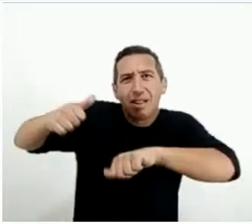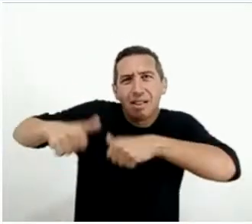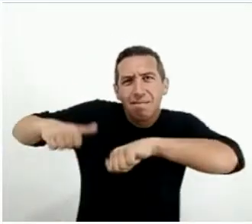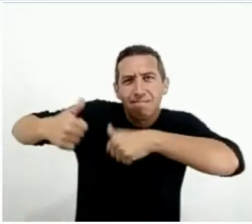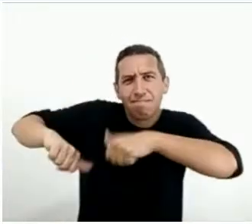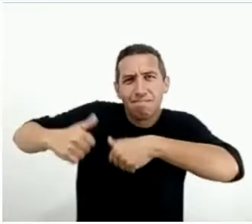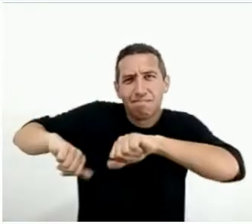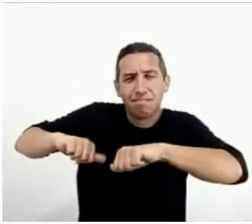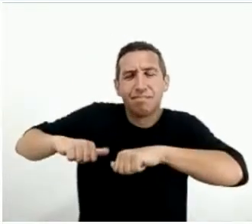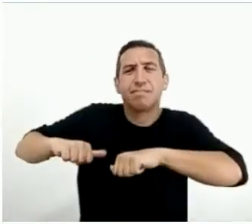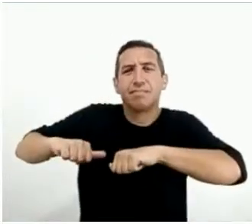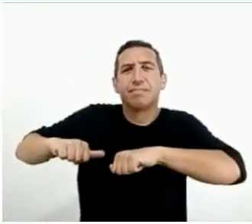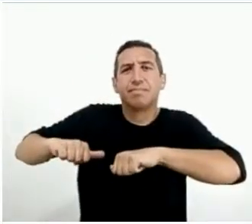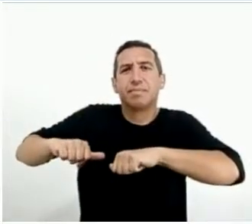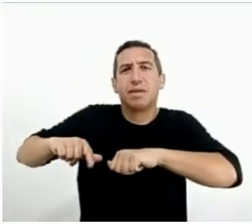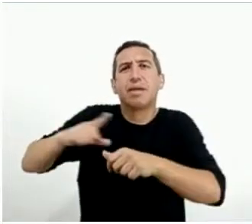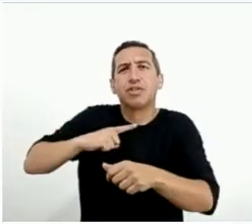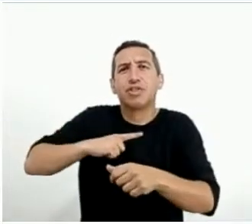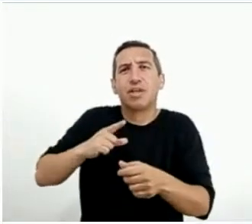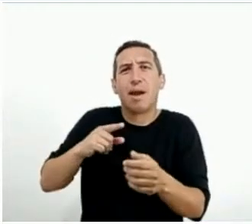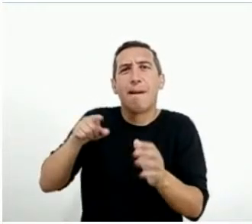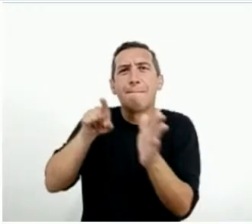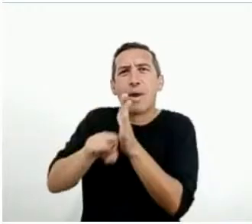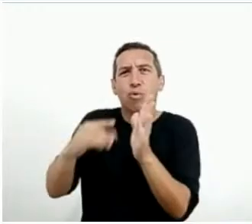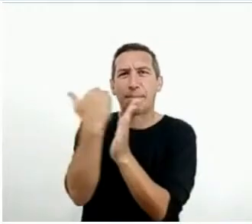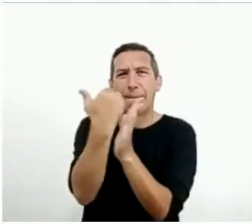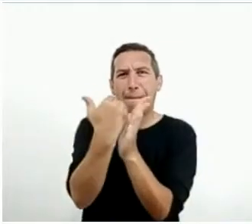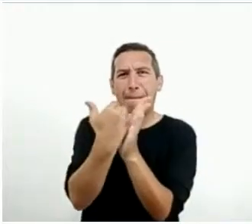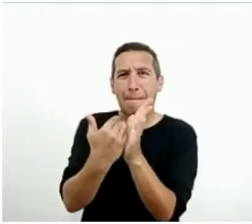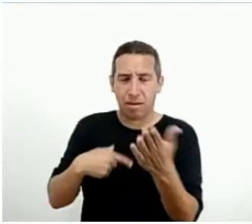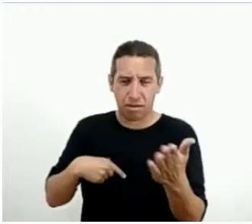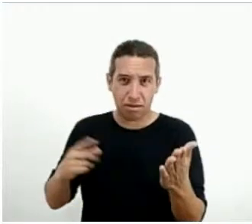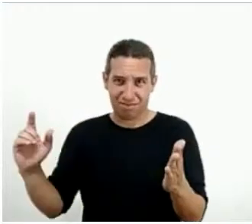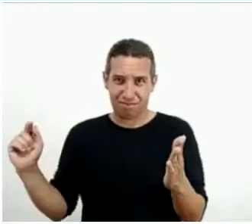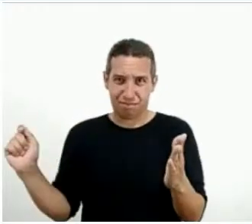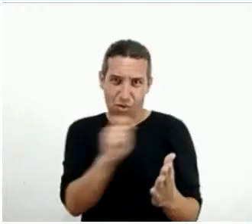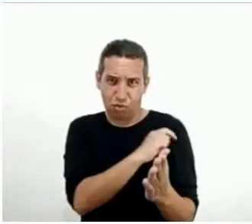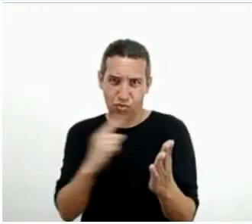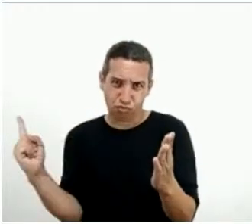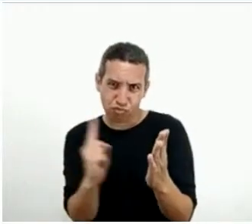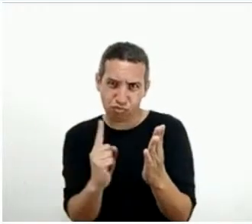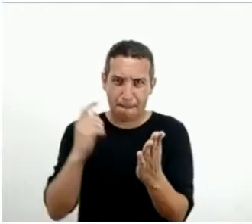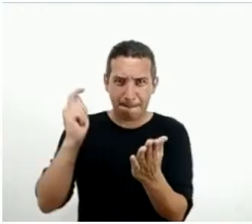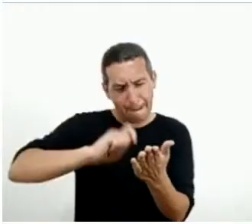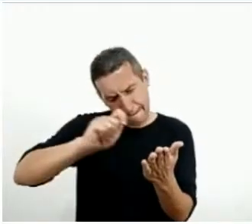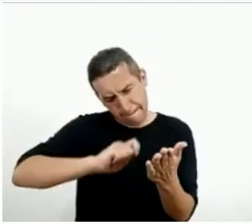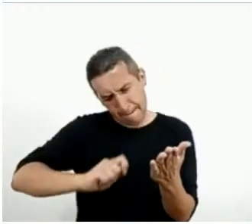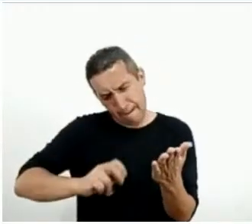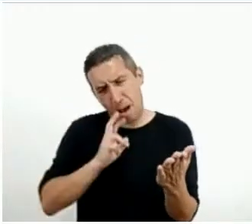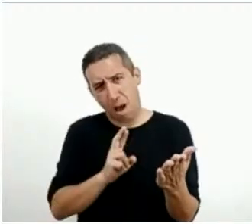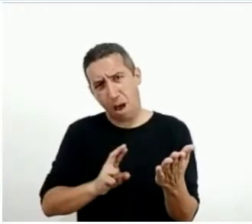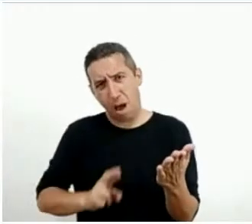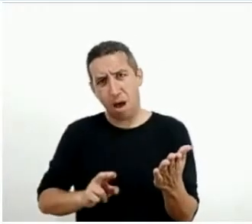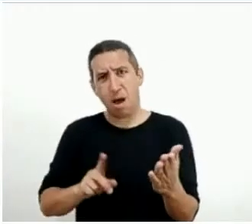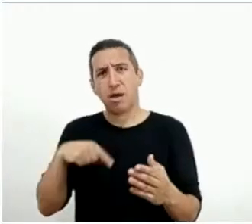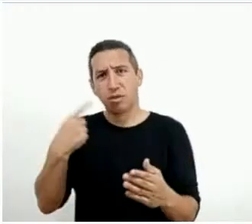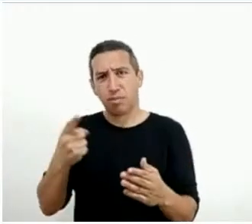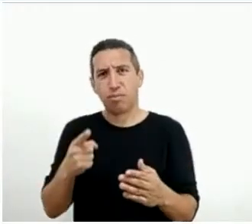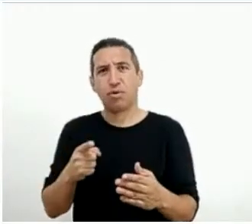não terem preenchido questionários, e a gente publicou nesse jornal internacional, Journal of Child Psychology and